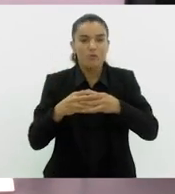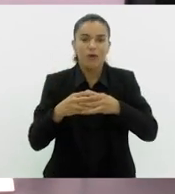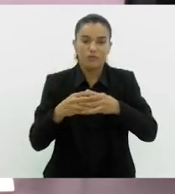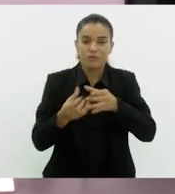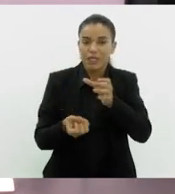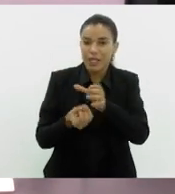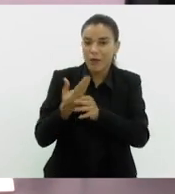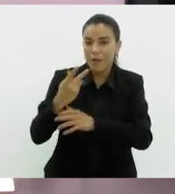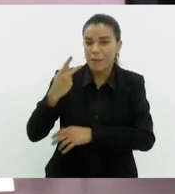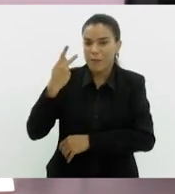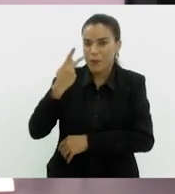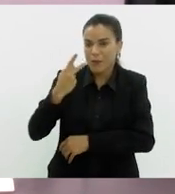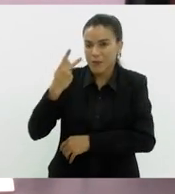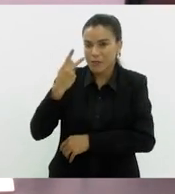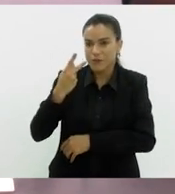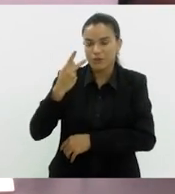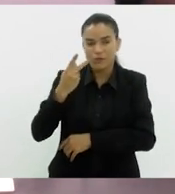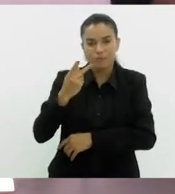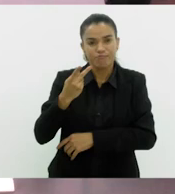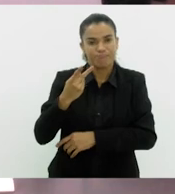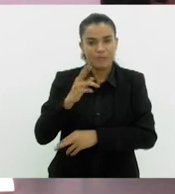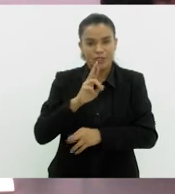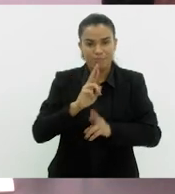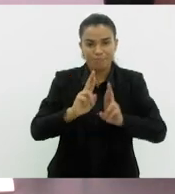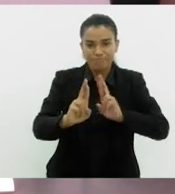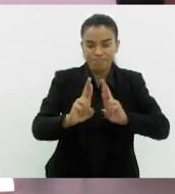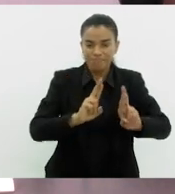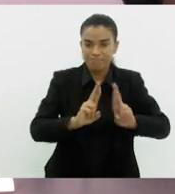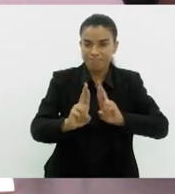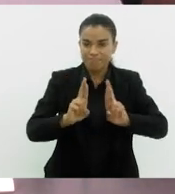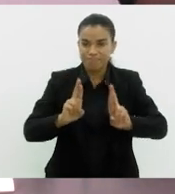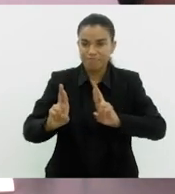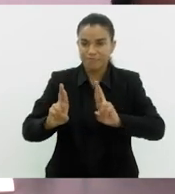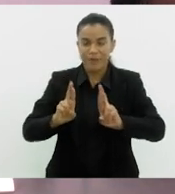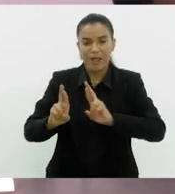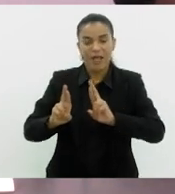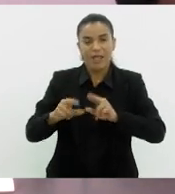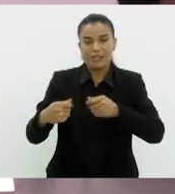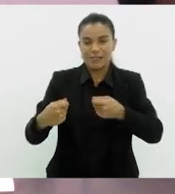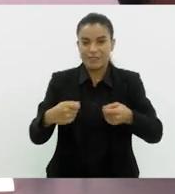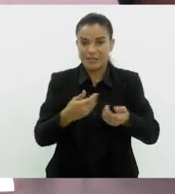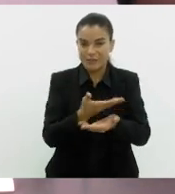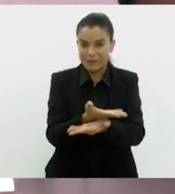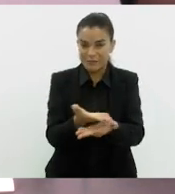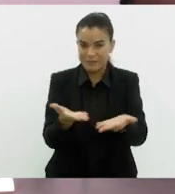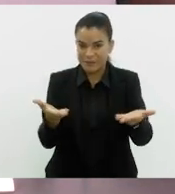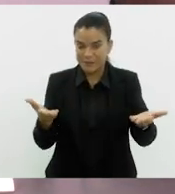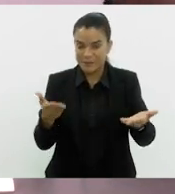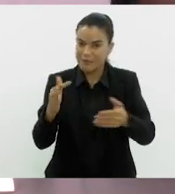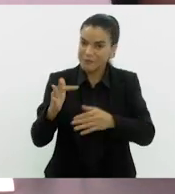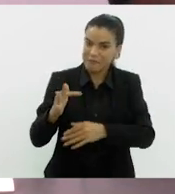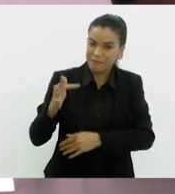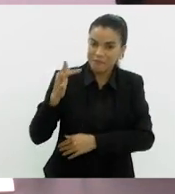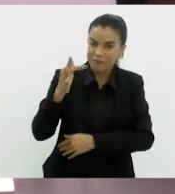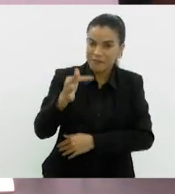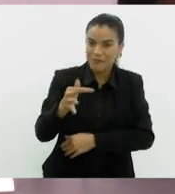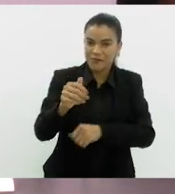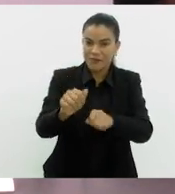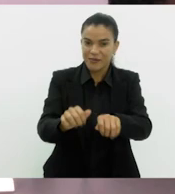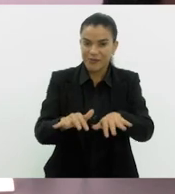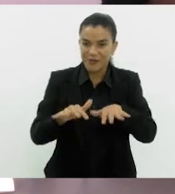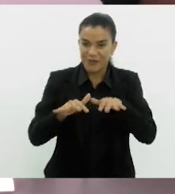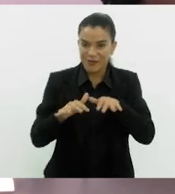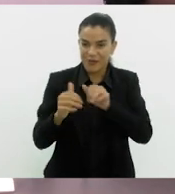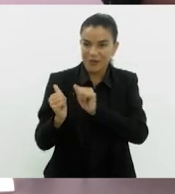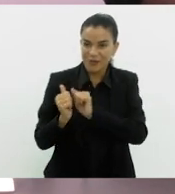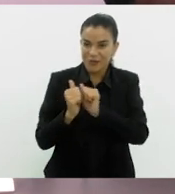de uma política que dê conta de responder às demandas que são de todas as senhoras. Na próxima audiência, deputada, trarei a minha filha,